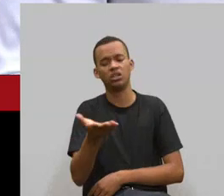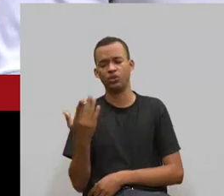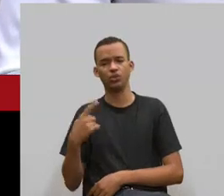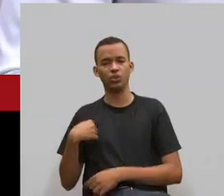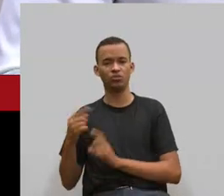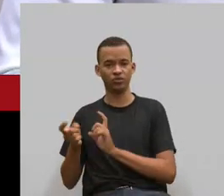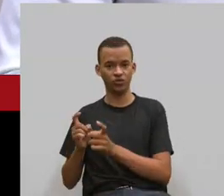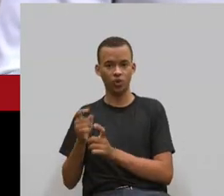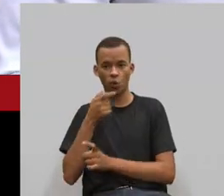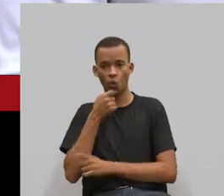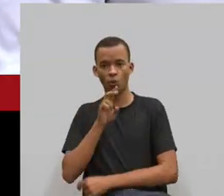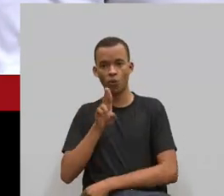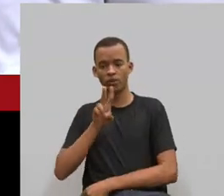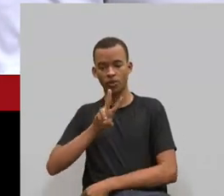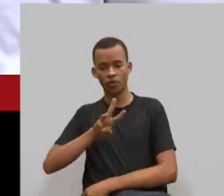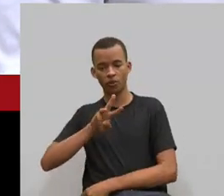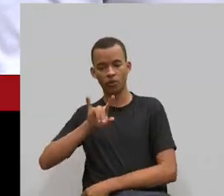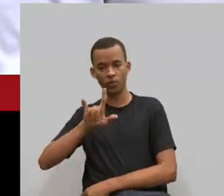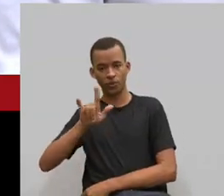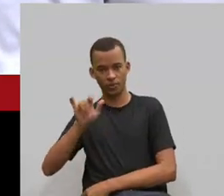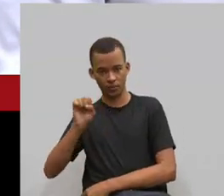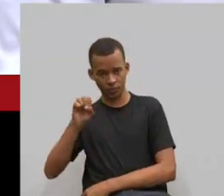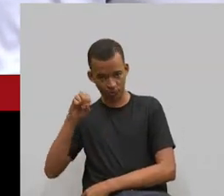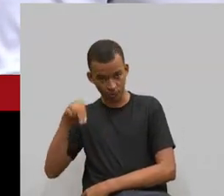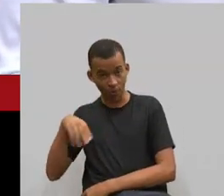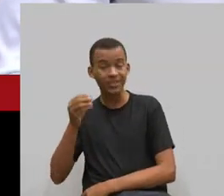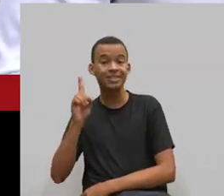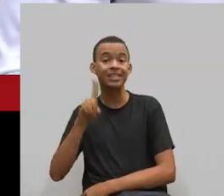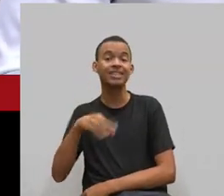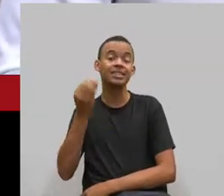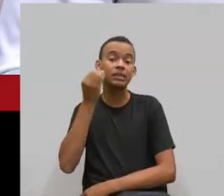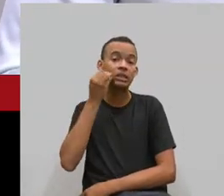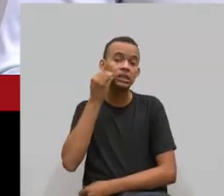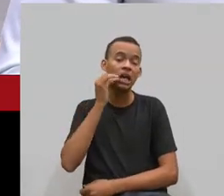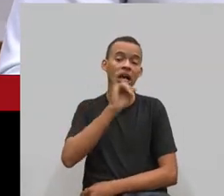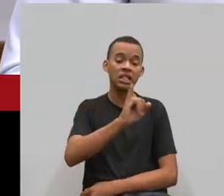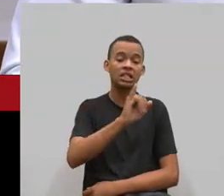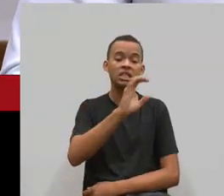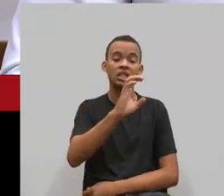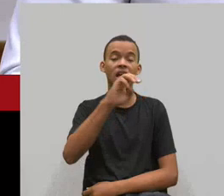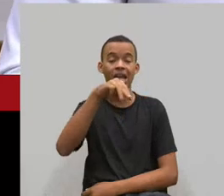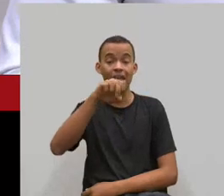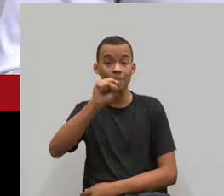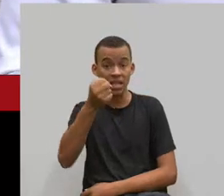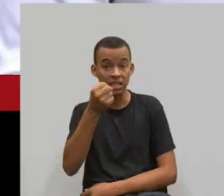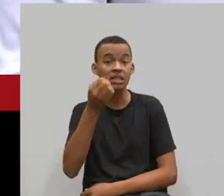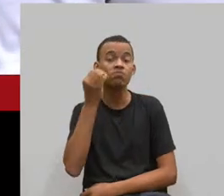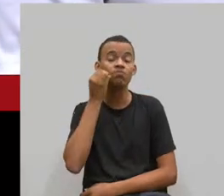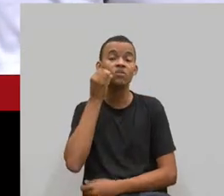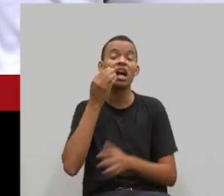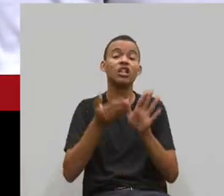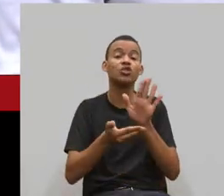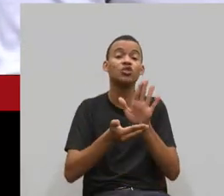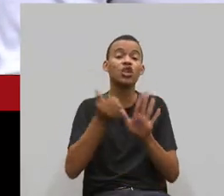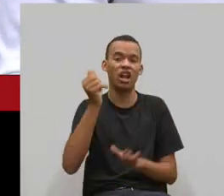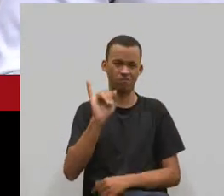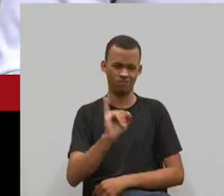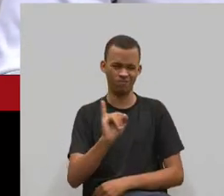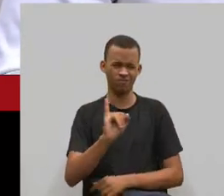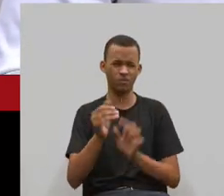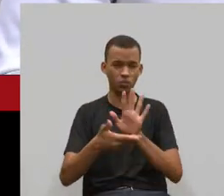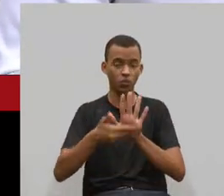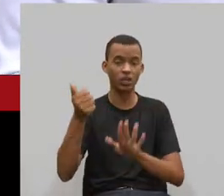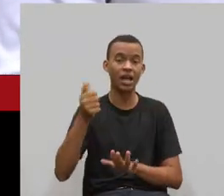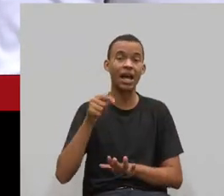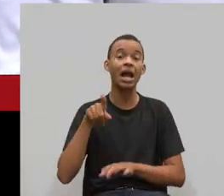lei também para isenção de cms das das bicicletas elétricas a gente sabe que hoje a prática do